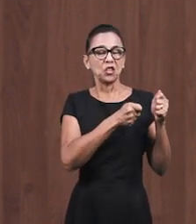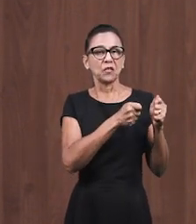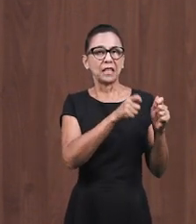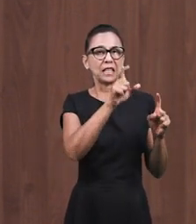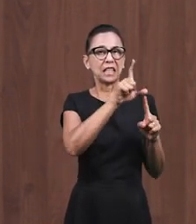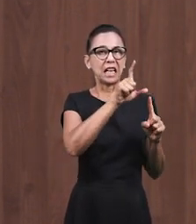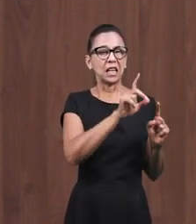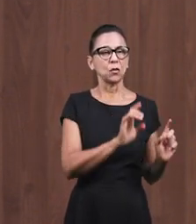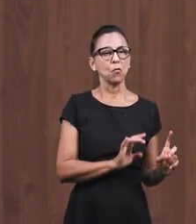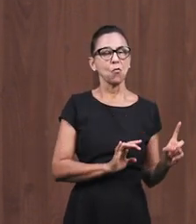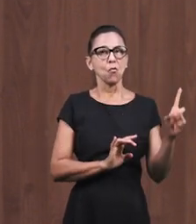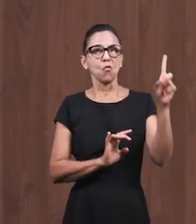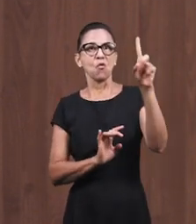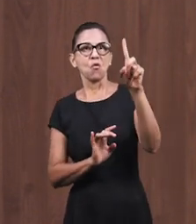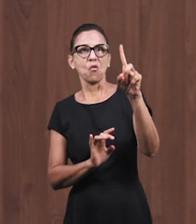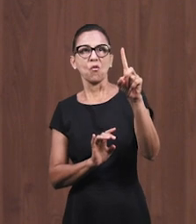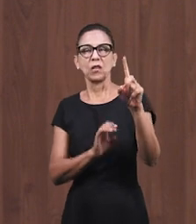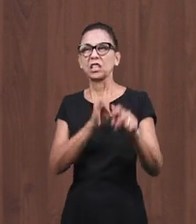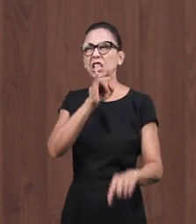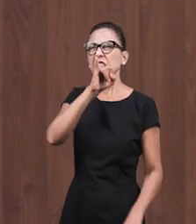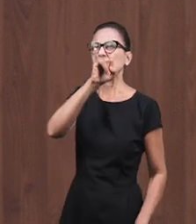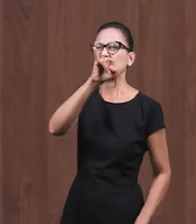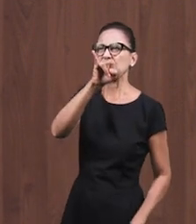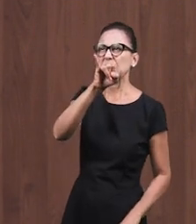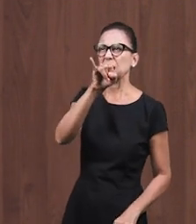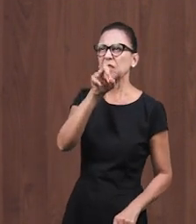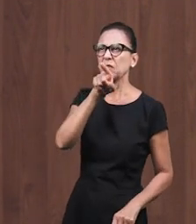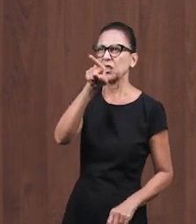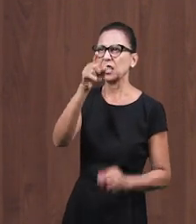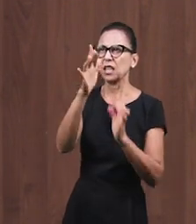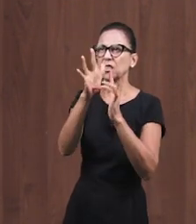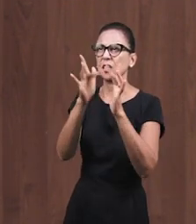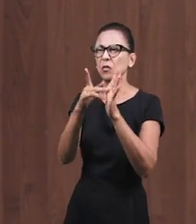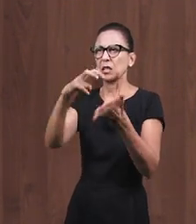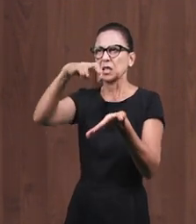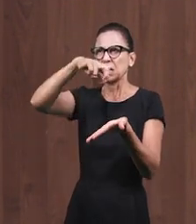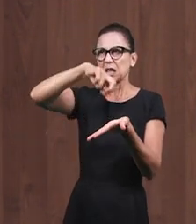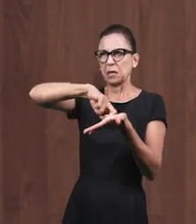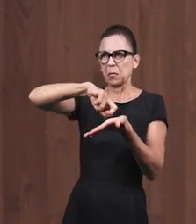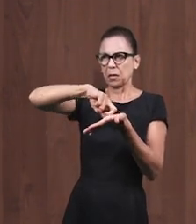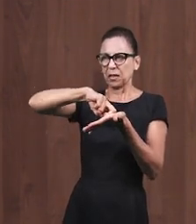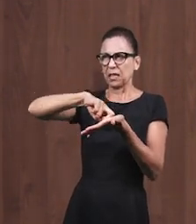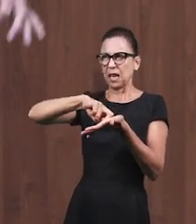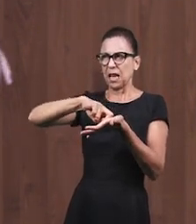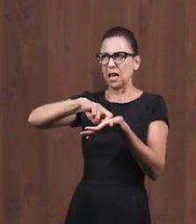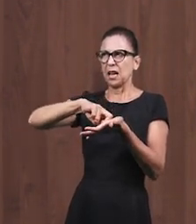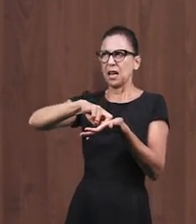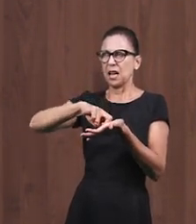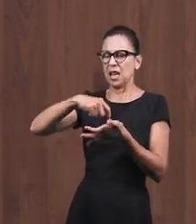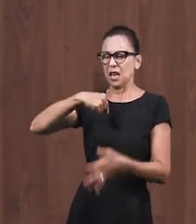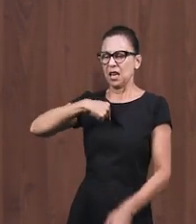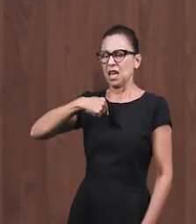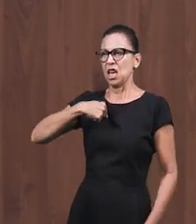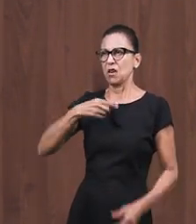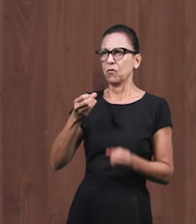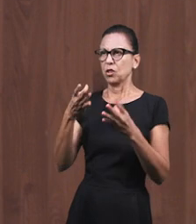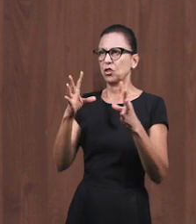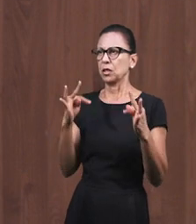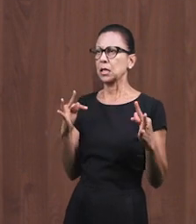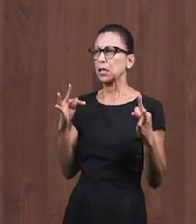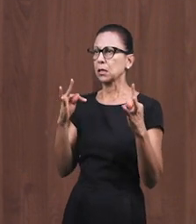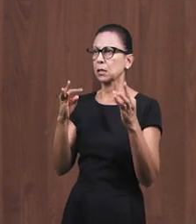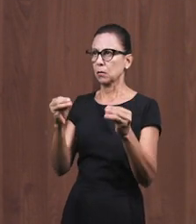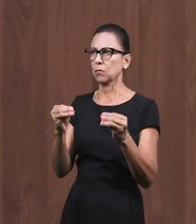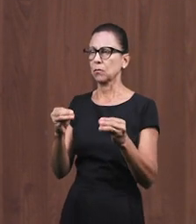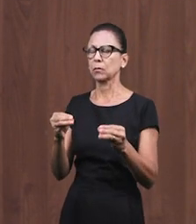e ele olhou ali e falou: se prostrado me adorares, te darei. Era coisa muito bonita. Mas ele negou através da